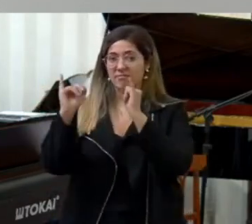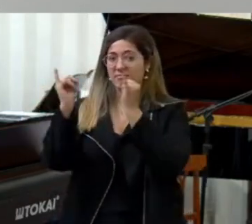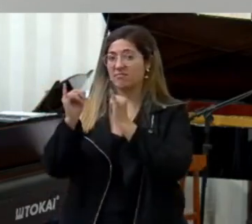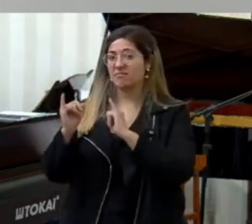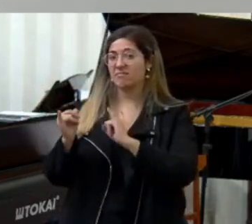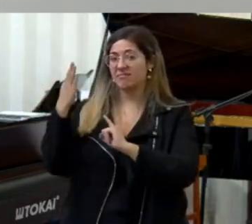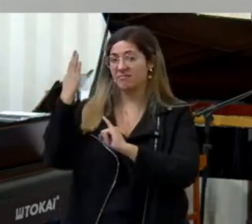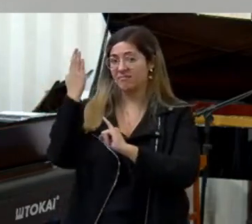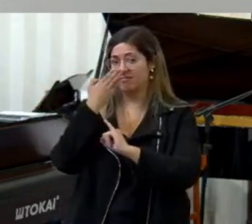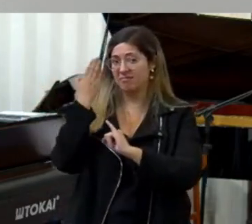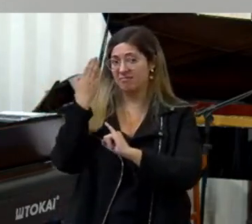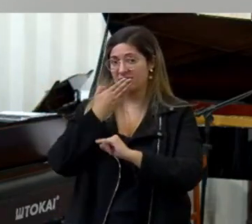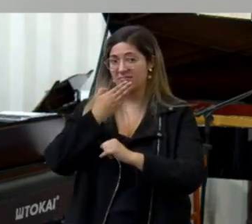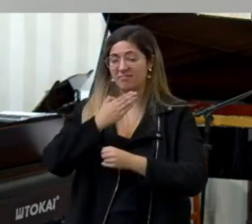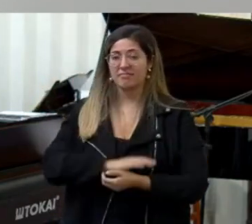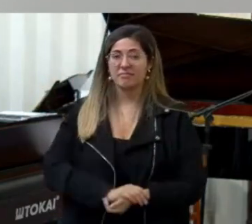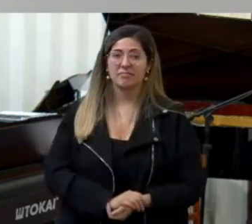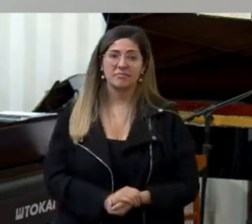que os cegou?